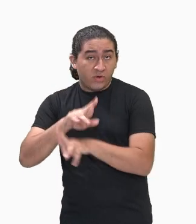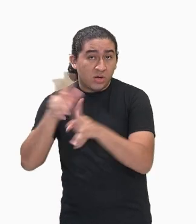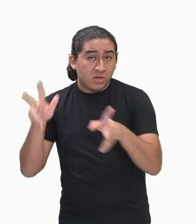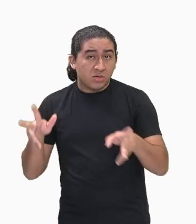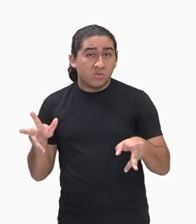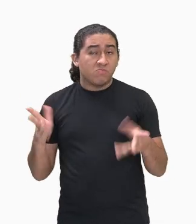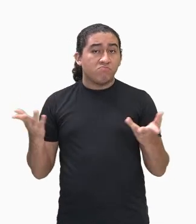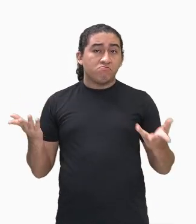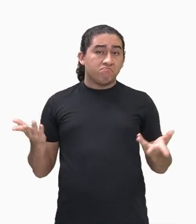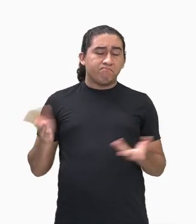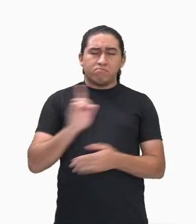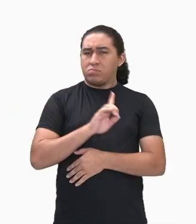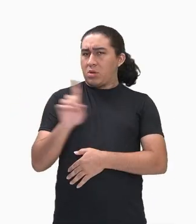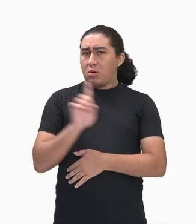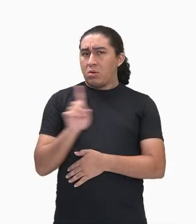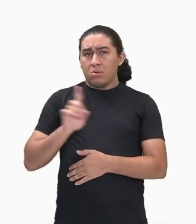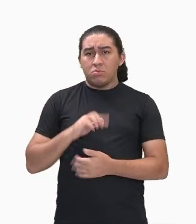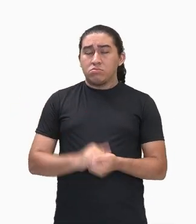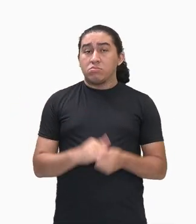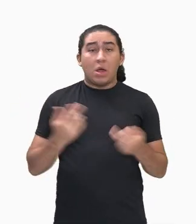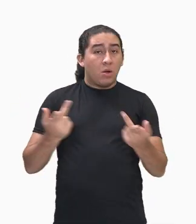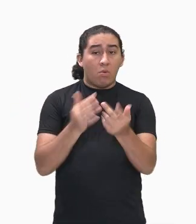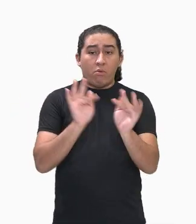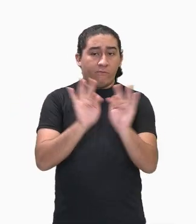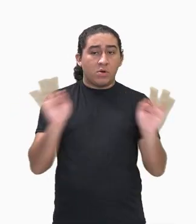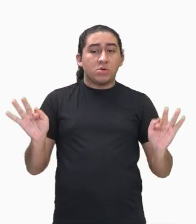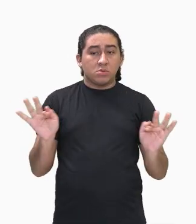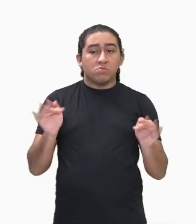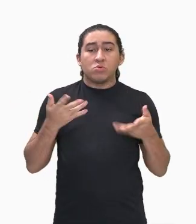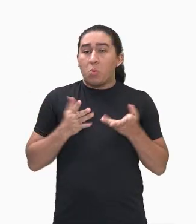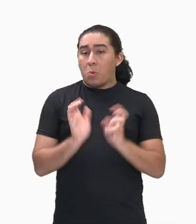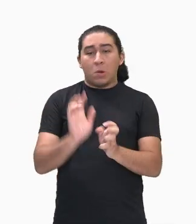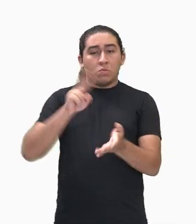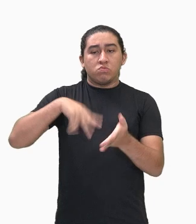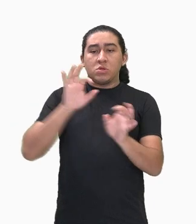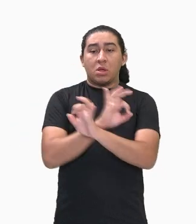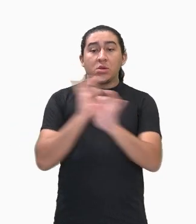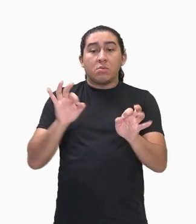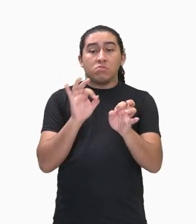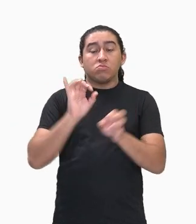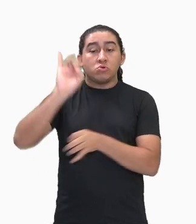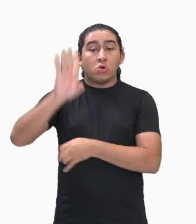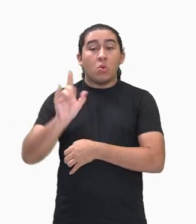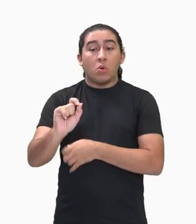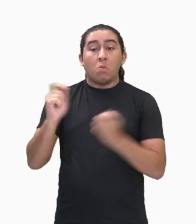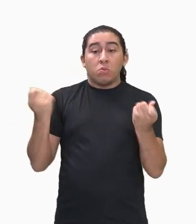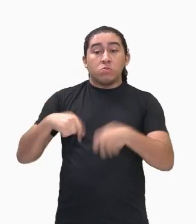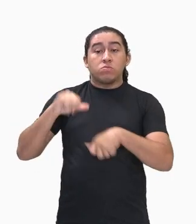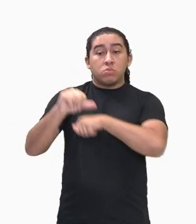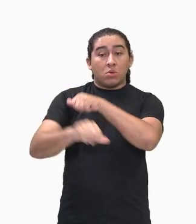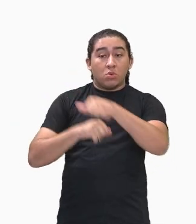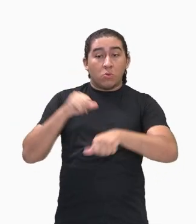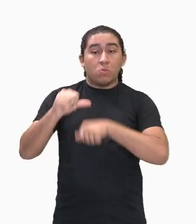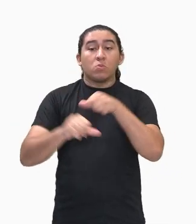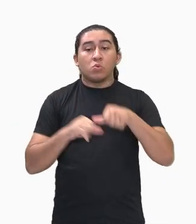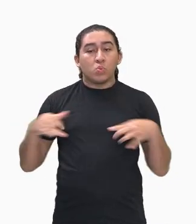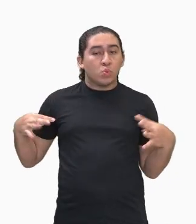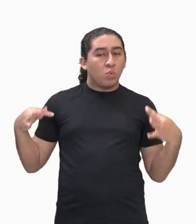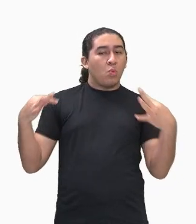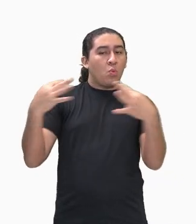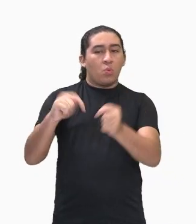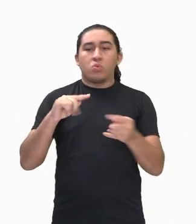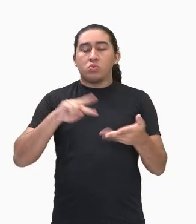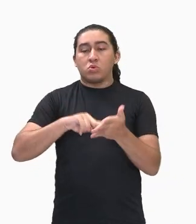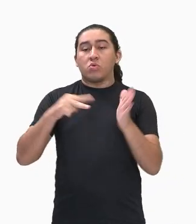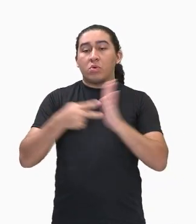diferente? Não, né? É a mesma frase, não quero ler. A única coisa que alterou aí todo o